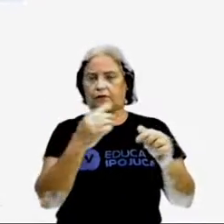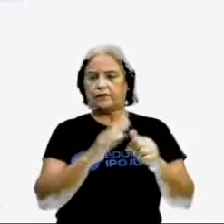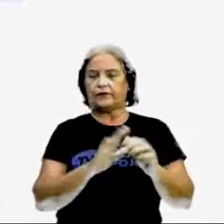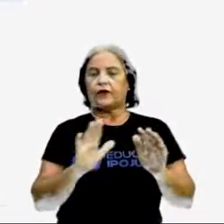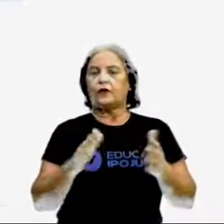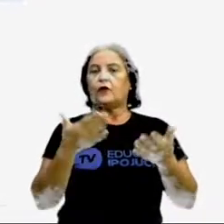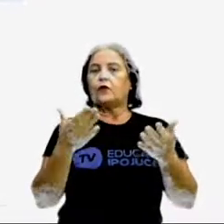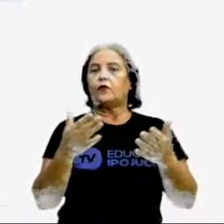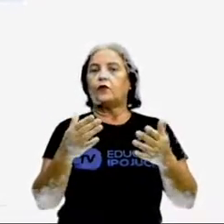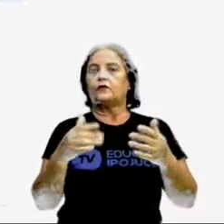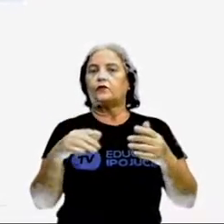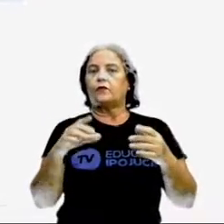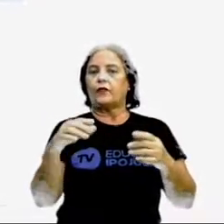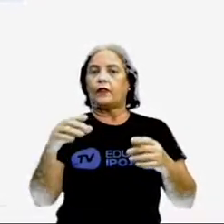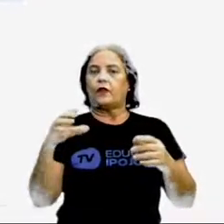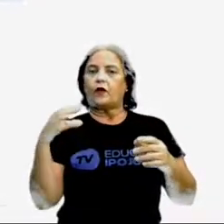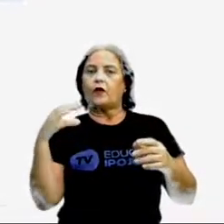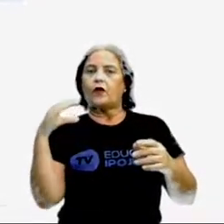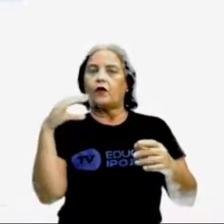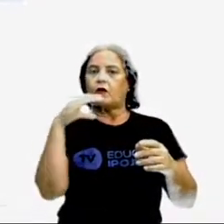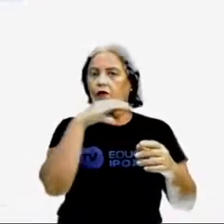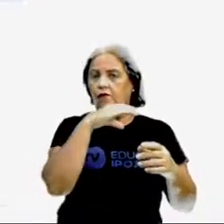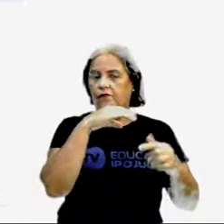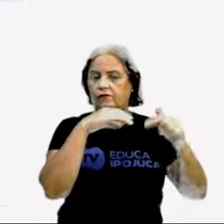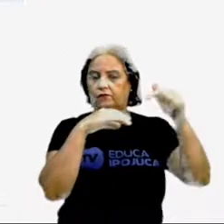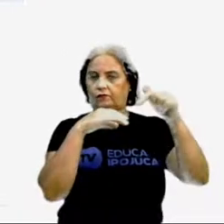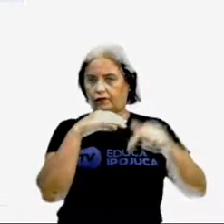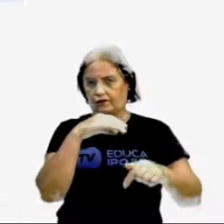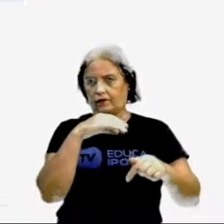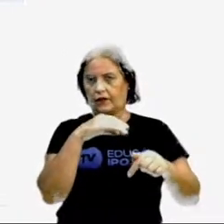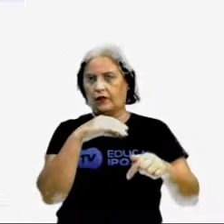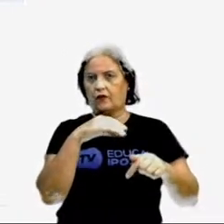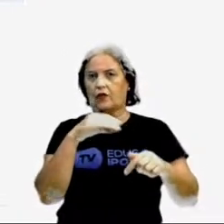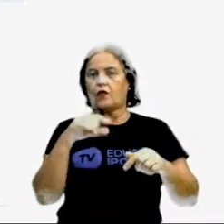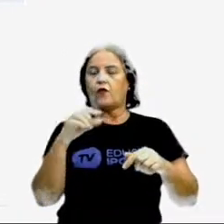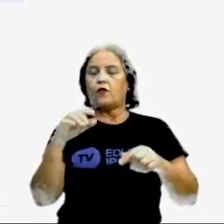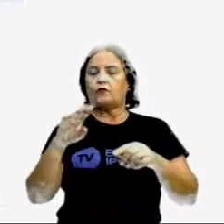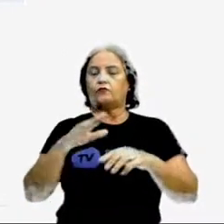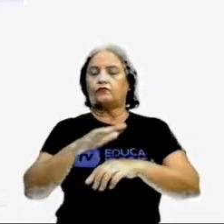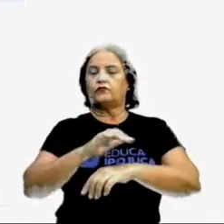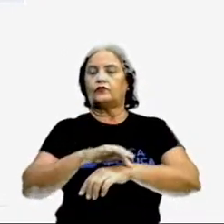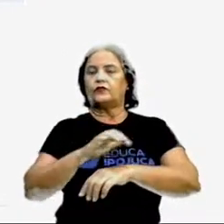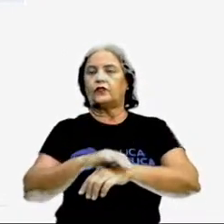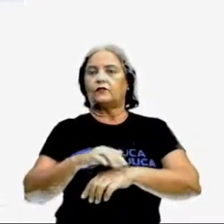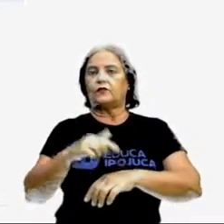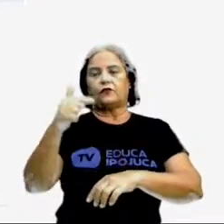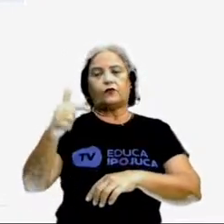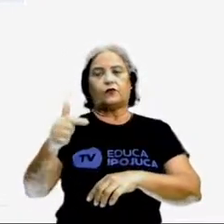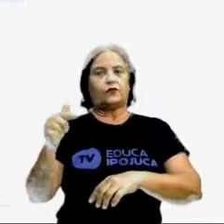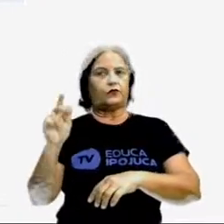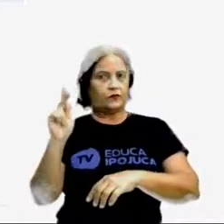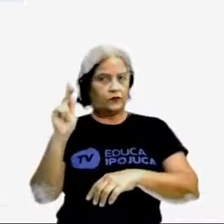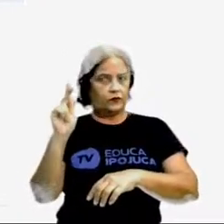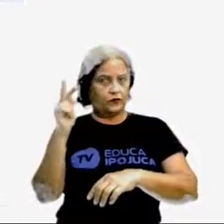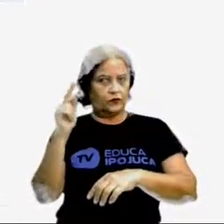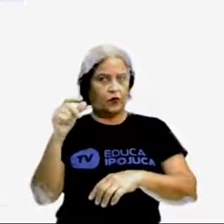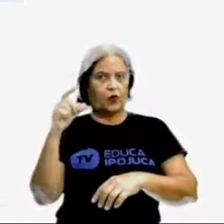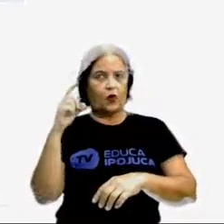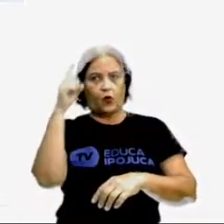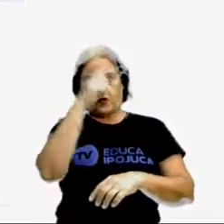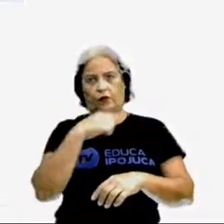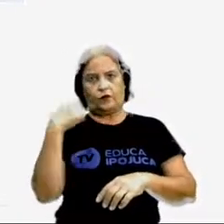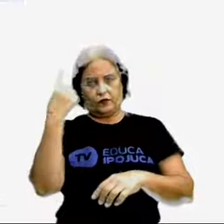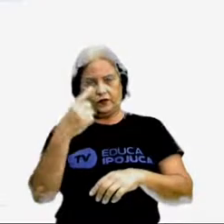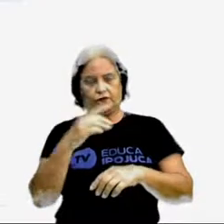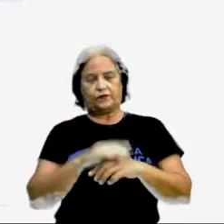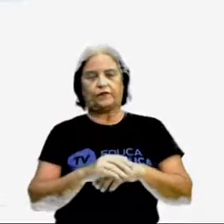velocidade diminuiu, o tempo aumentou para 2 horas. A velocidade diminuiu para 20,